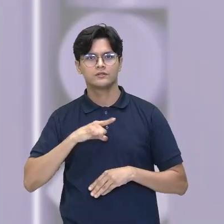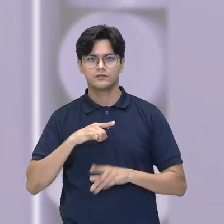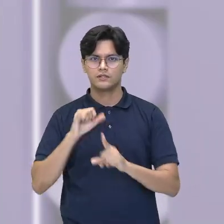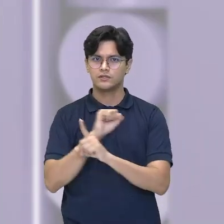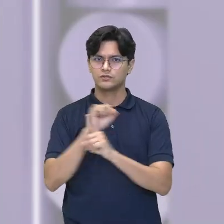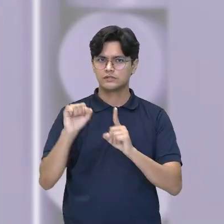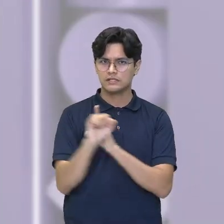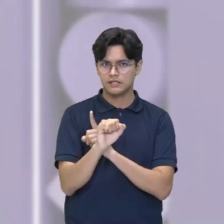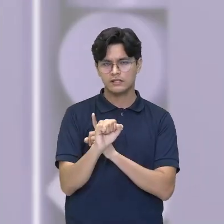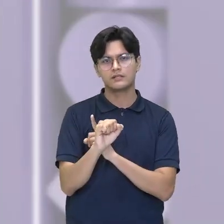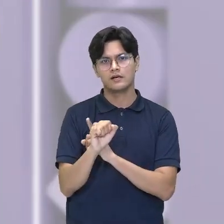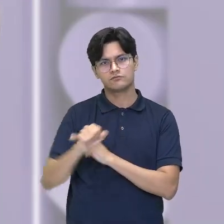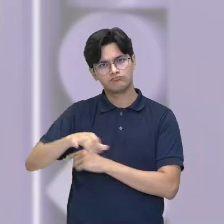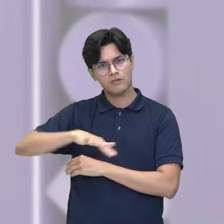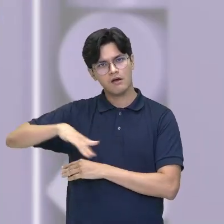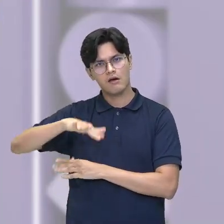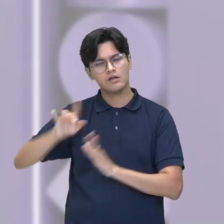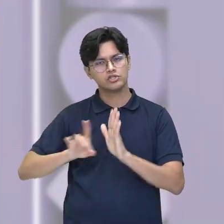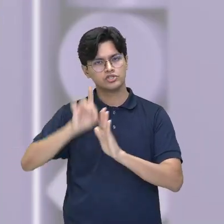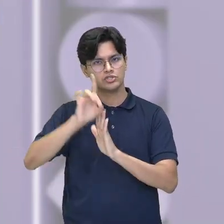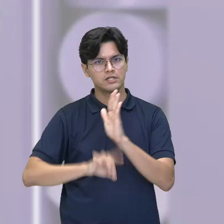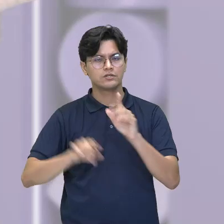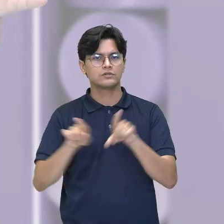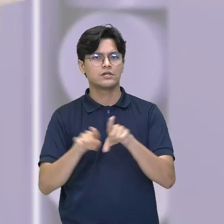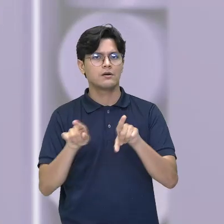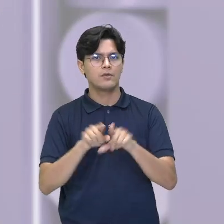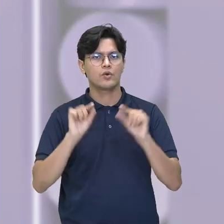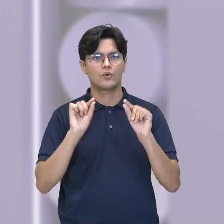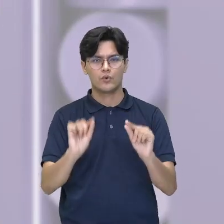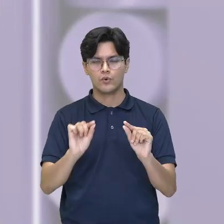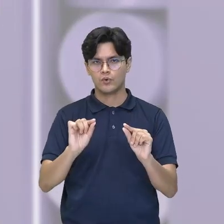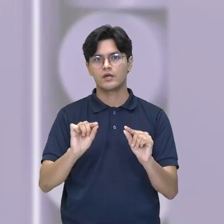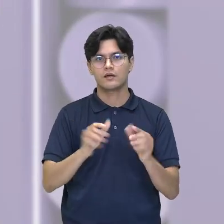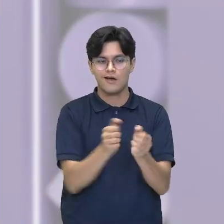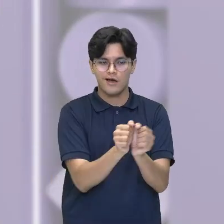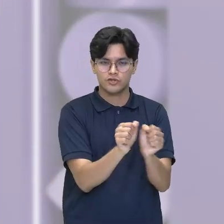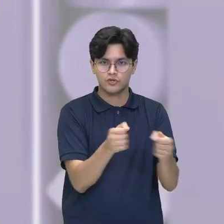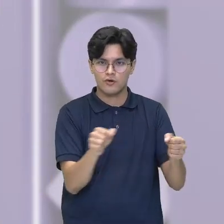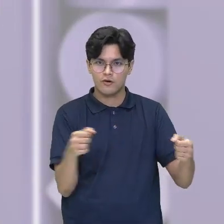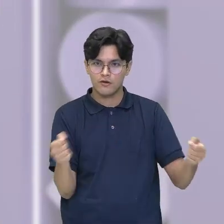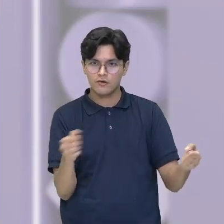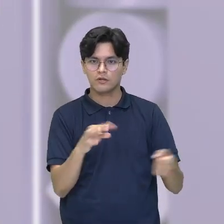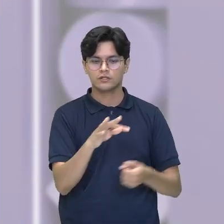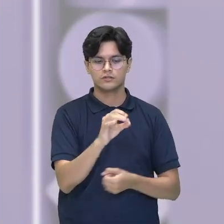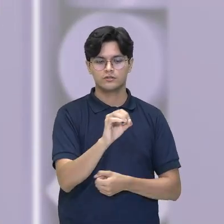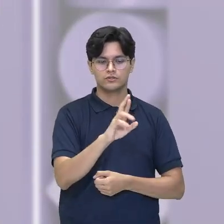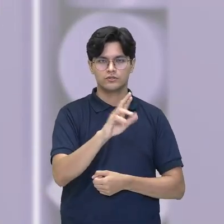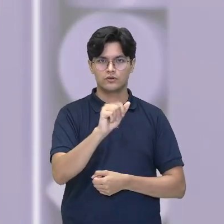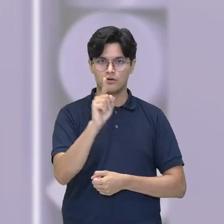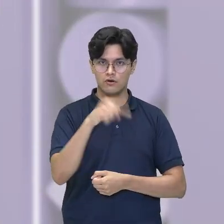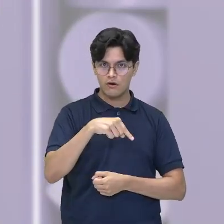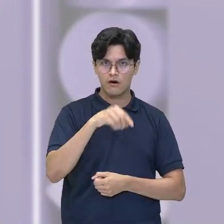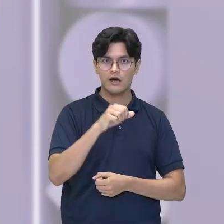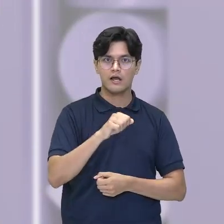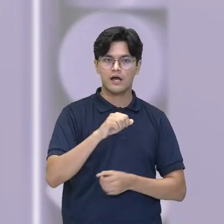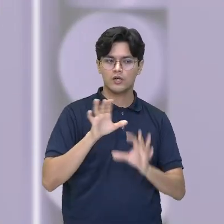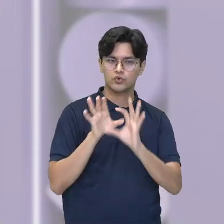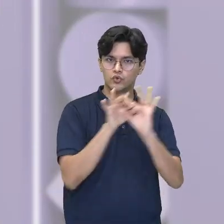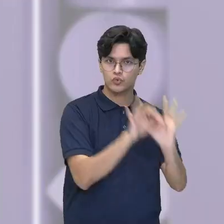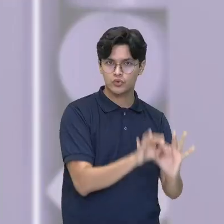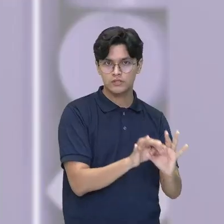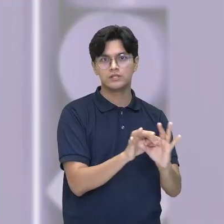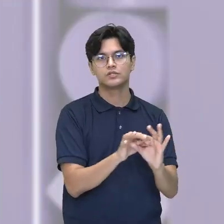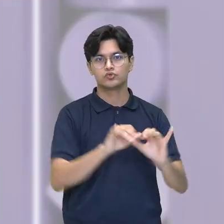né? E também a Torá, de cunho judaico, que também vai trabalhar um pouco essa questão da